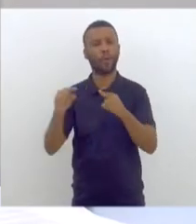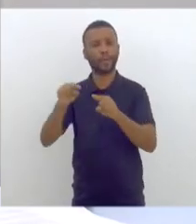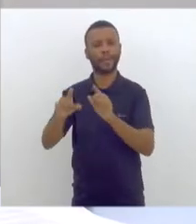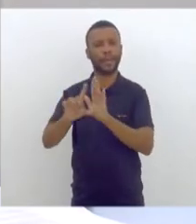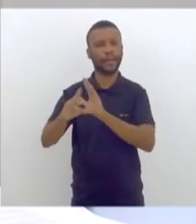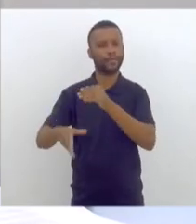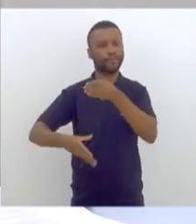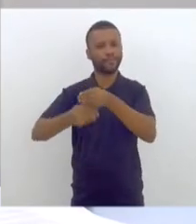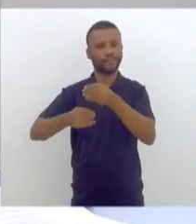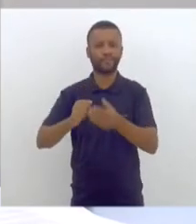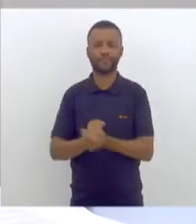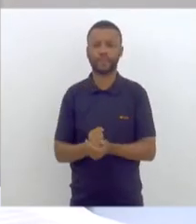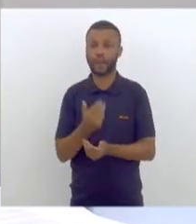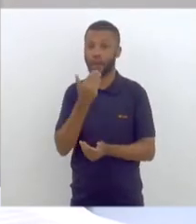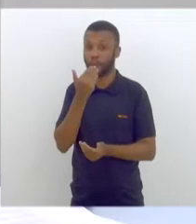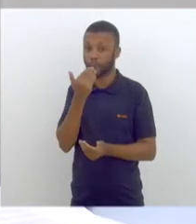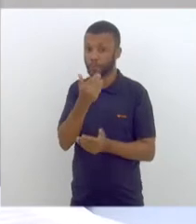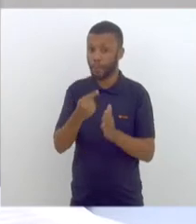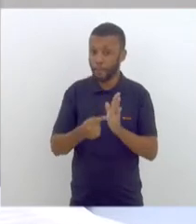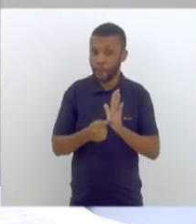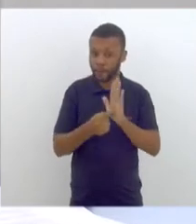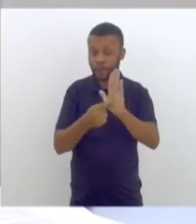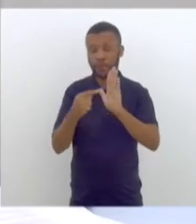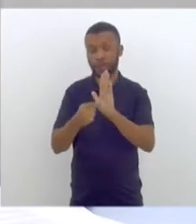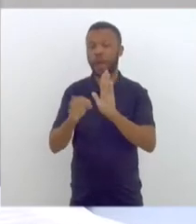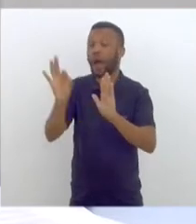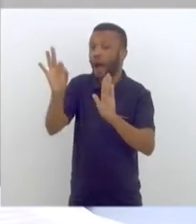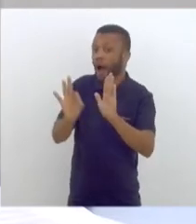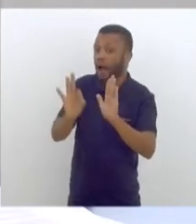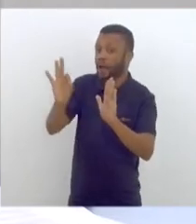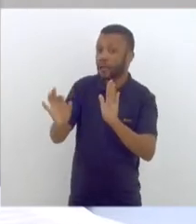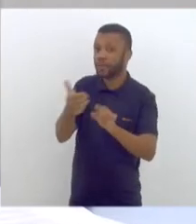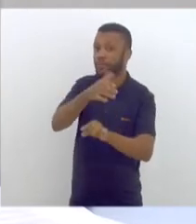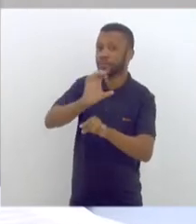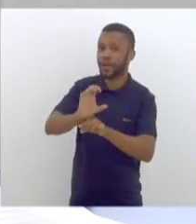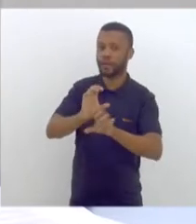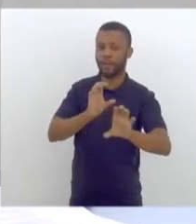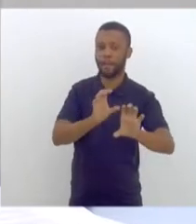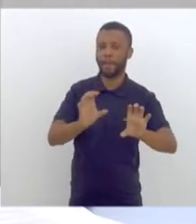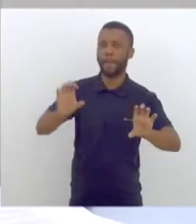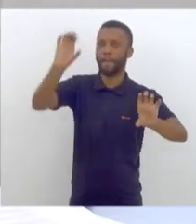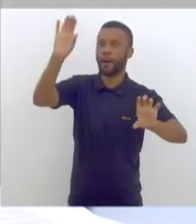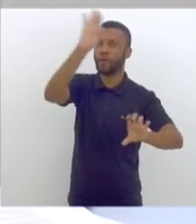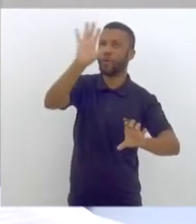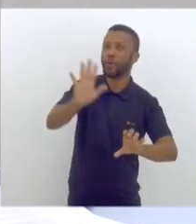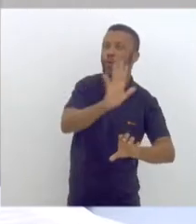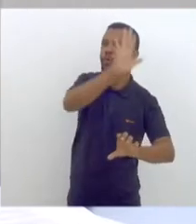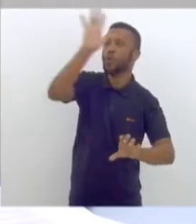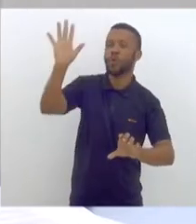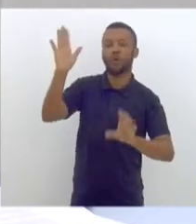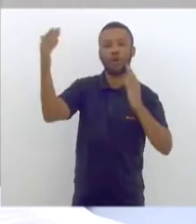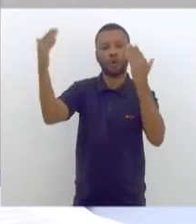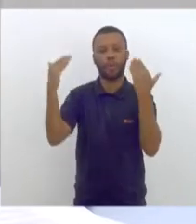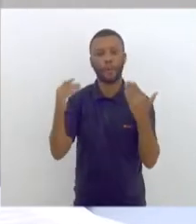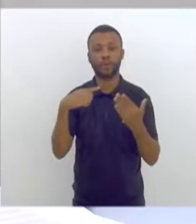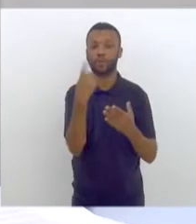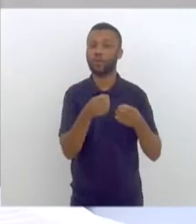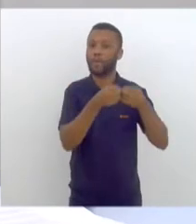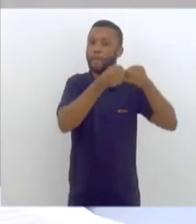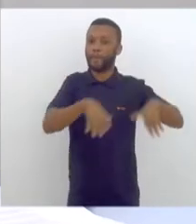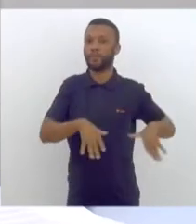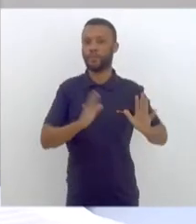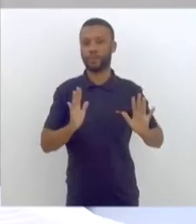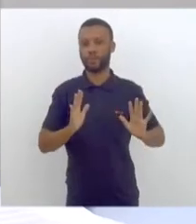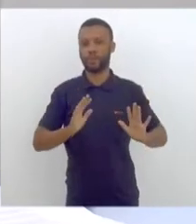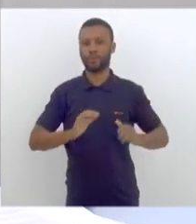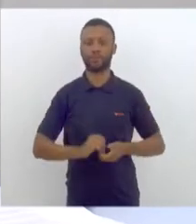tá fixando a alíquota para os estados brasileiros ao arrepio das nossas perdas além